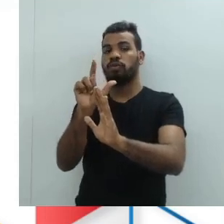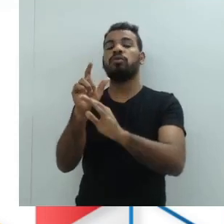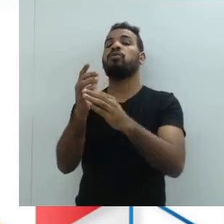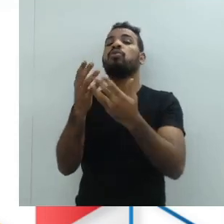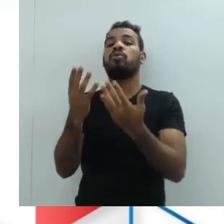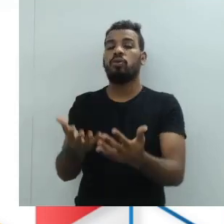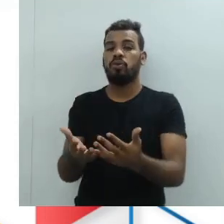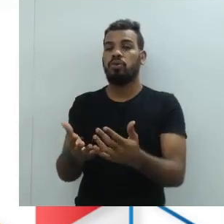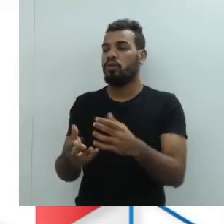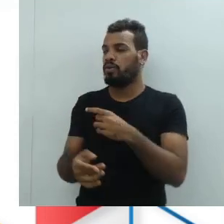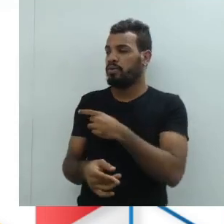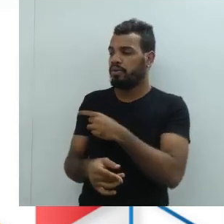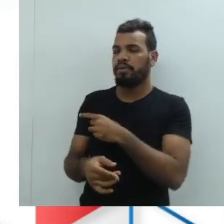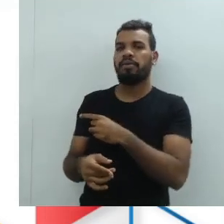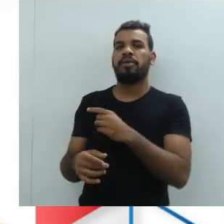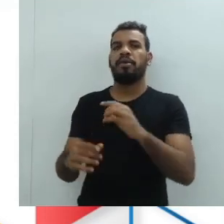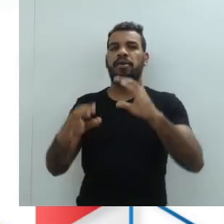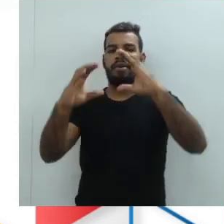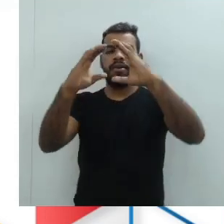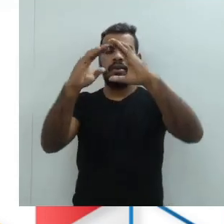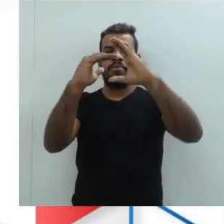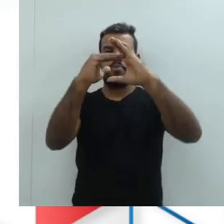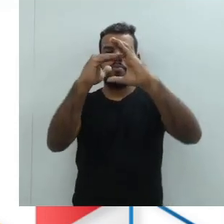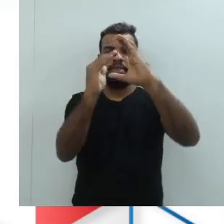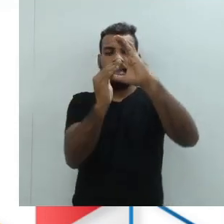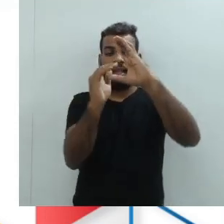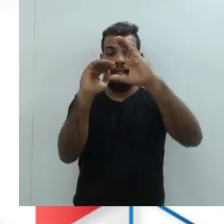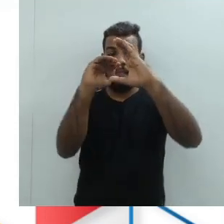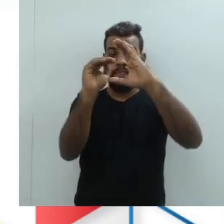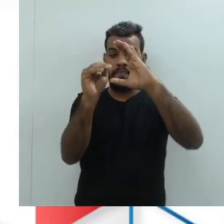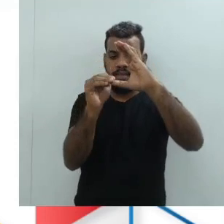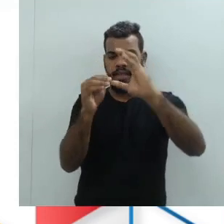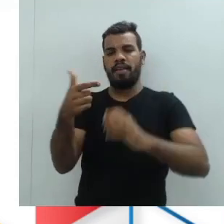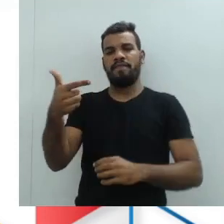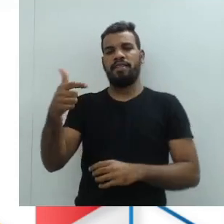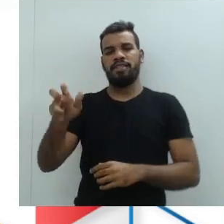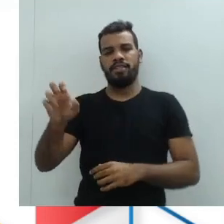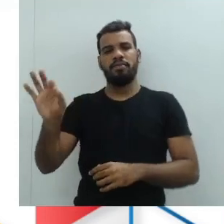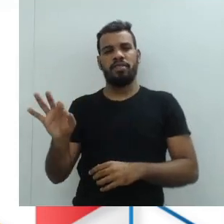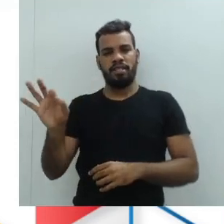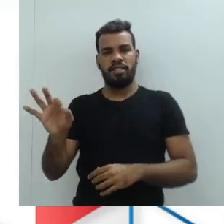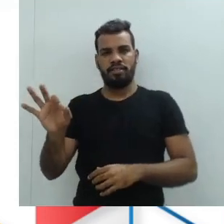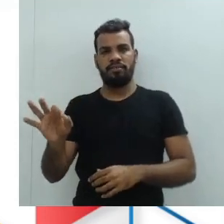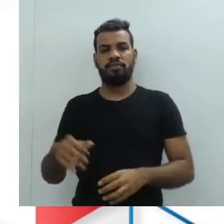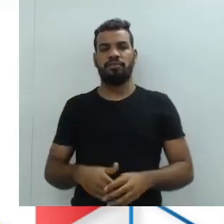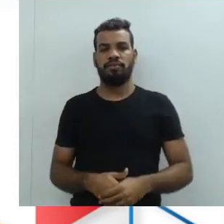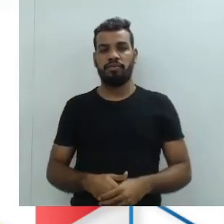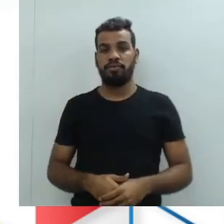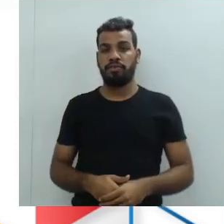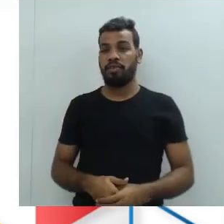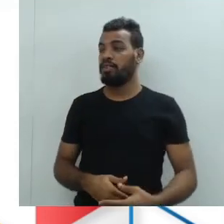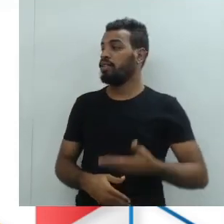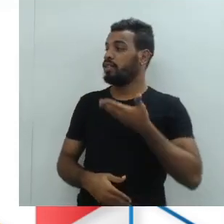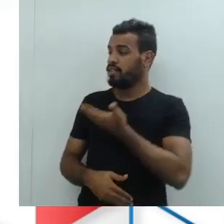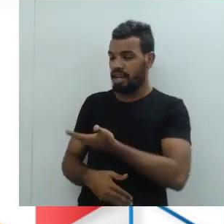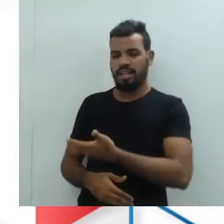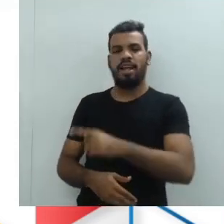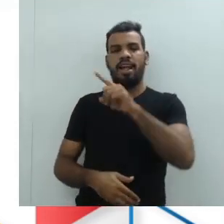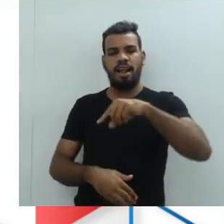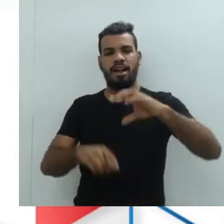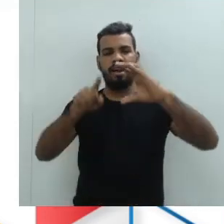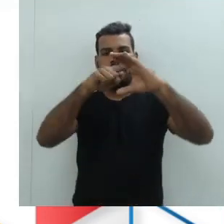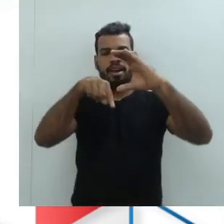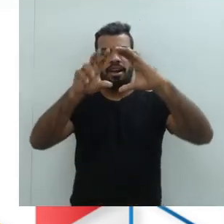você percebe que também é metade da metade, ou seja, é 25%. Esse é o gráfico chamado gráfico de